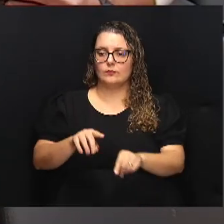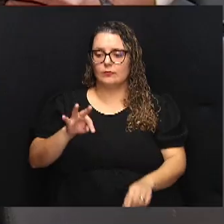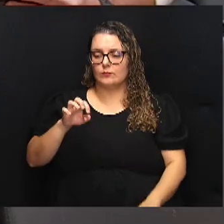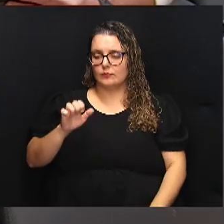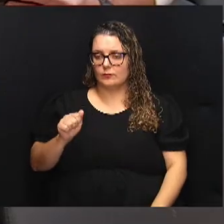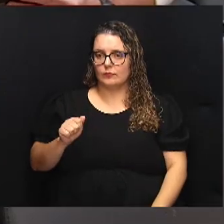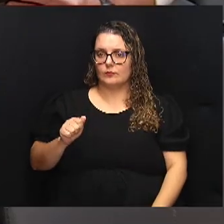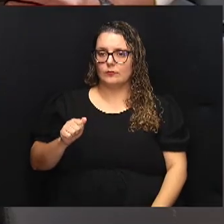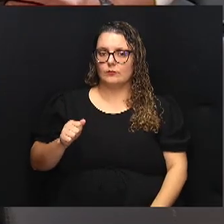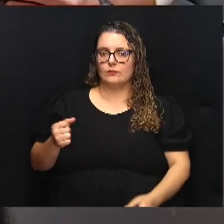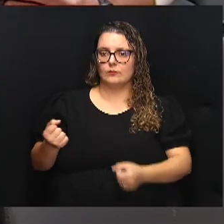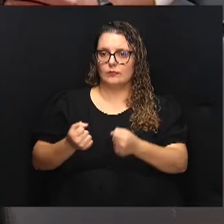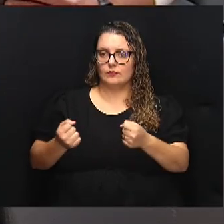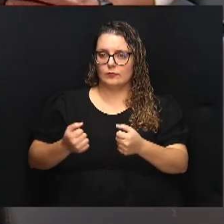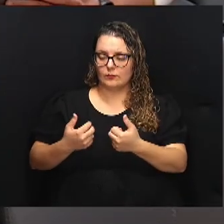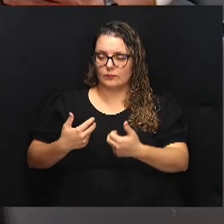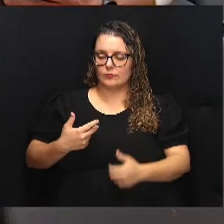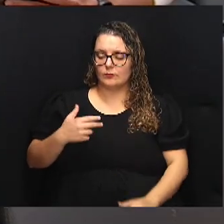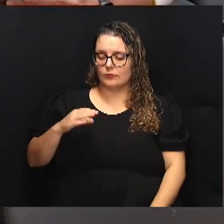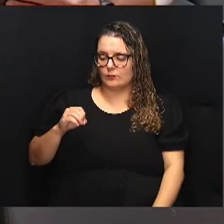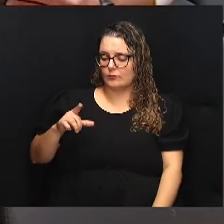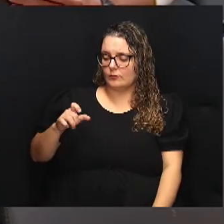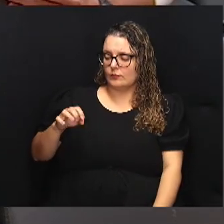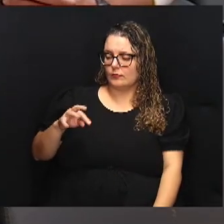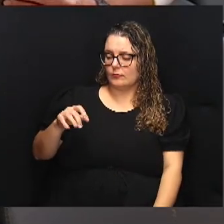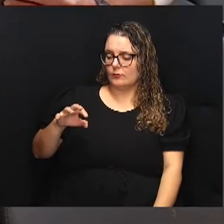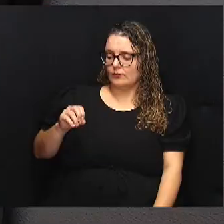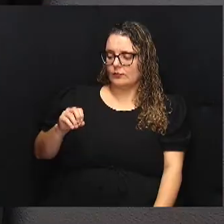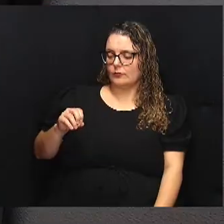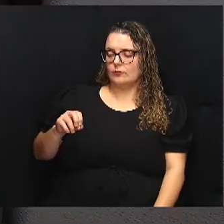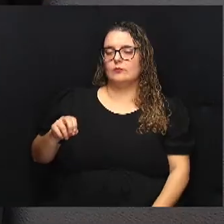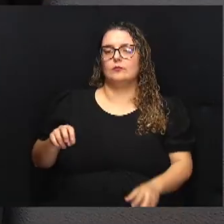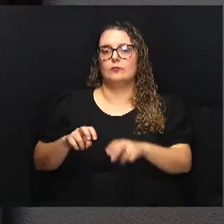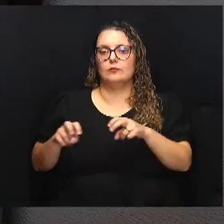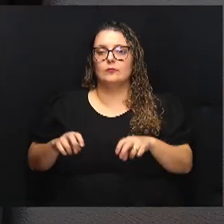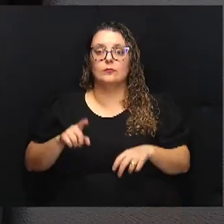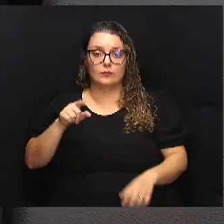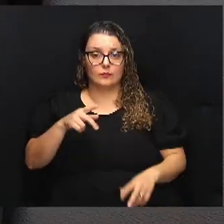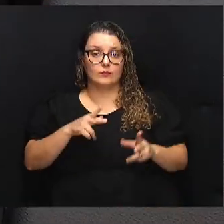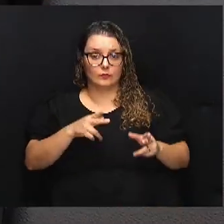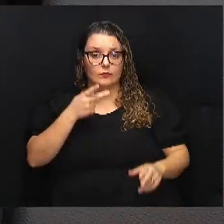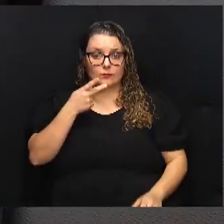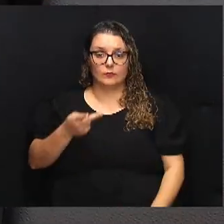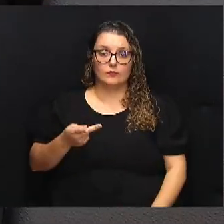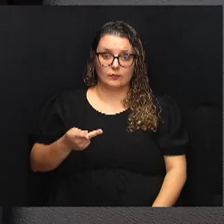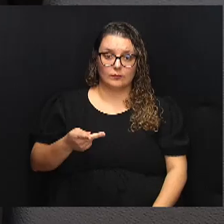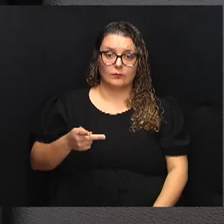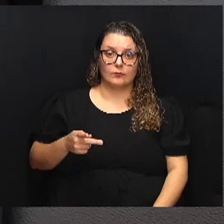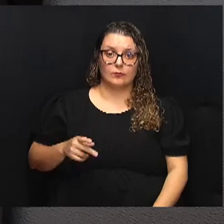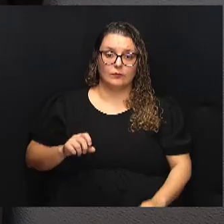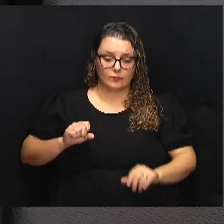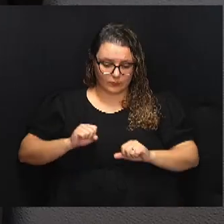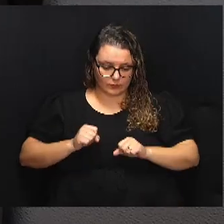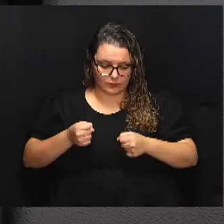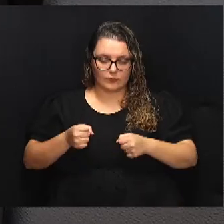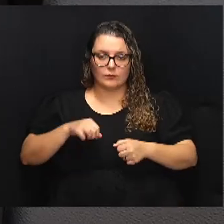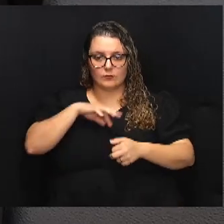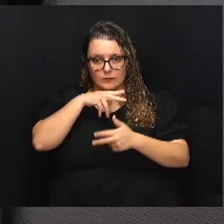nos veículos do transporte coletivo de passageiros. A gente, como eu disse, a gente tem a causa animal como